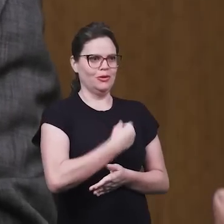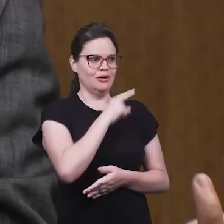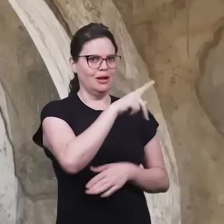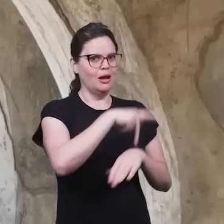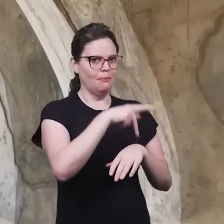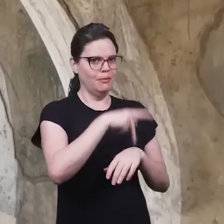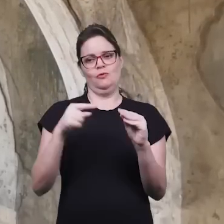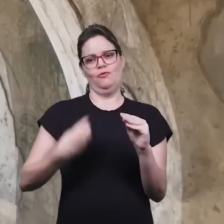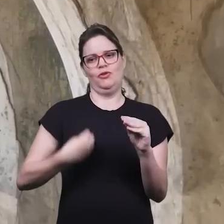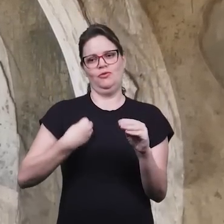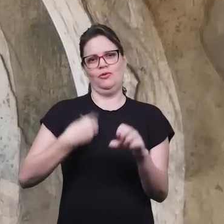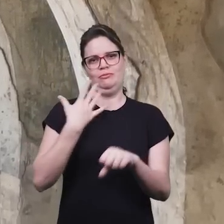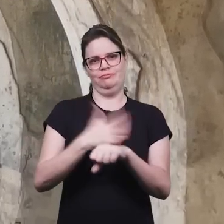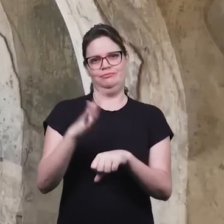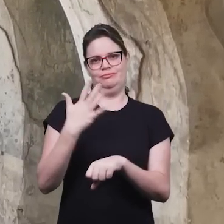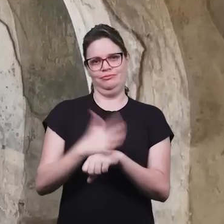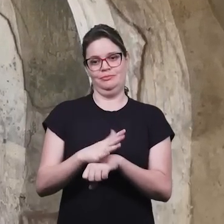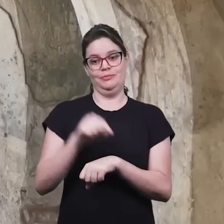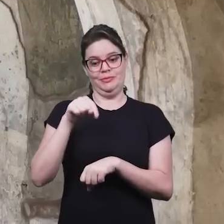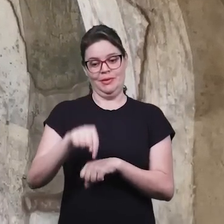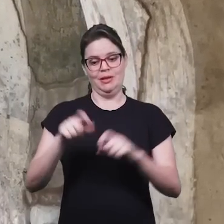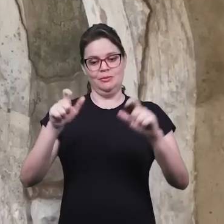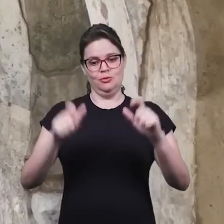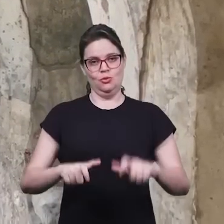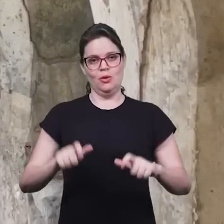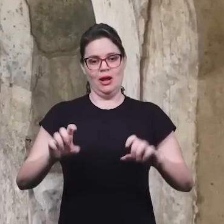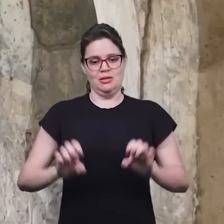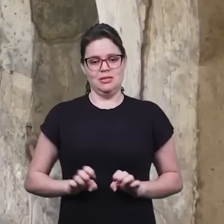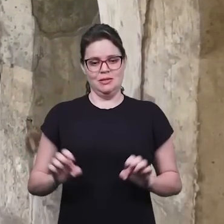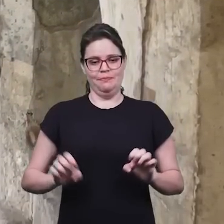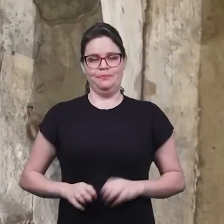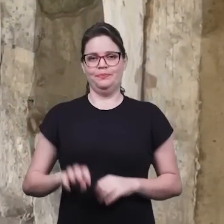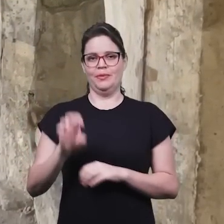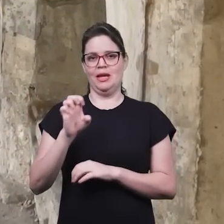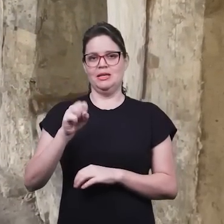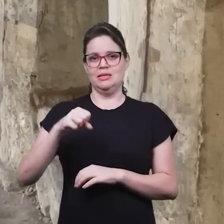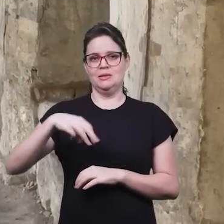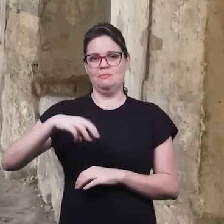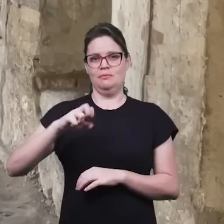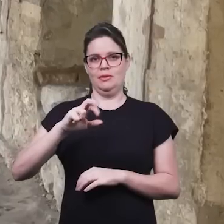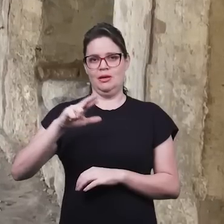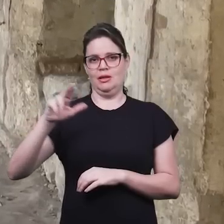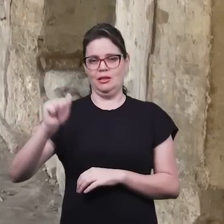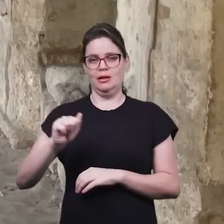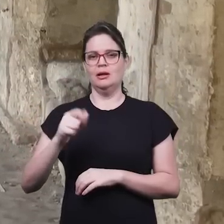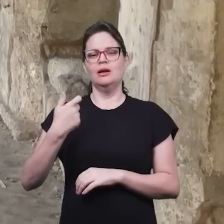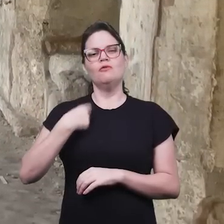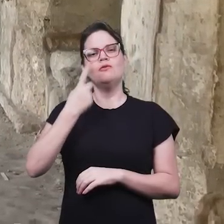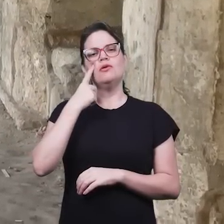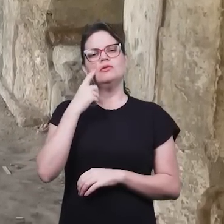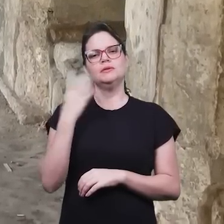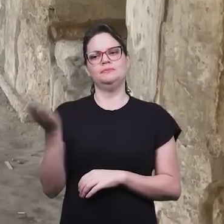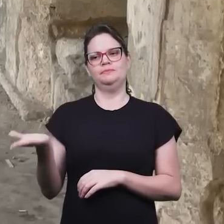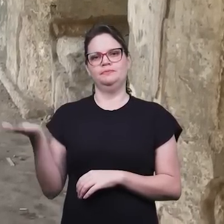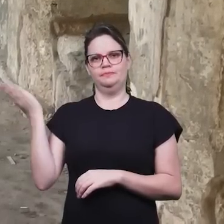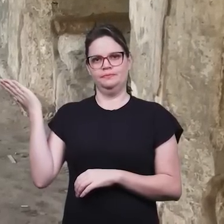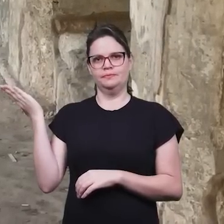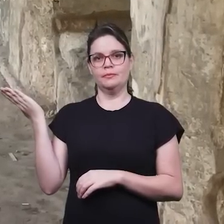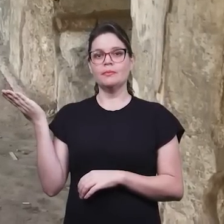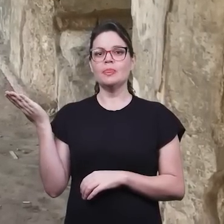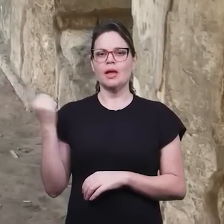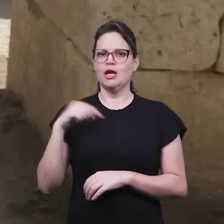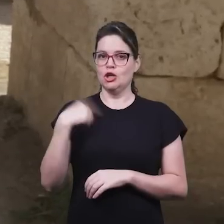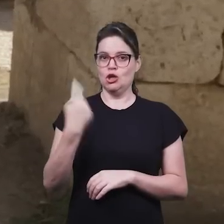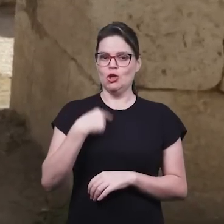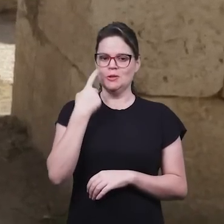estava escrita. E aí, em Esmirna, eu gostaria também de apresentar um quadro que nós vimos ali muito de perto, lá